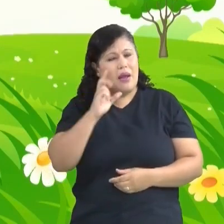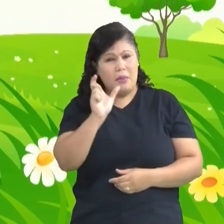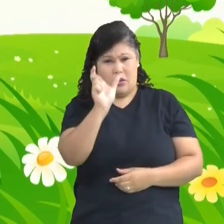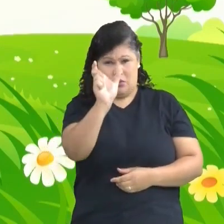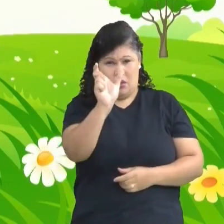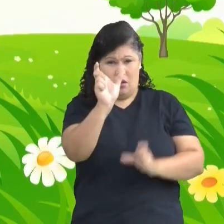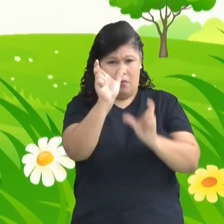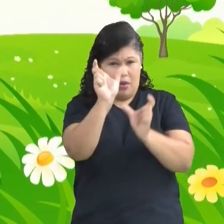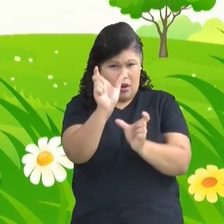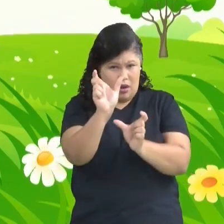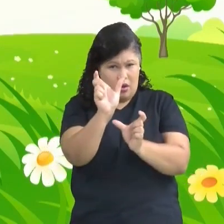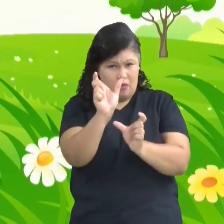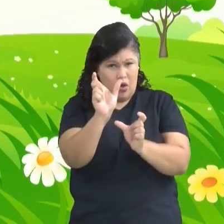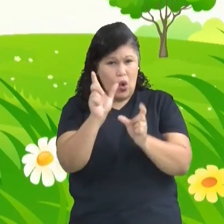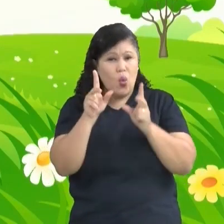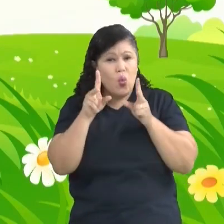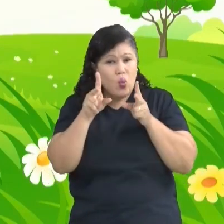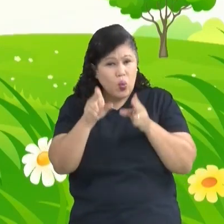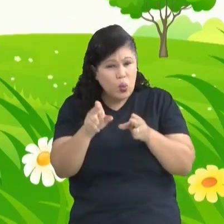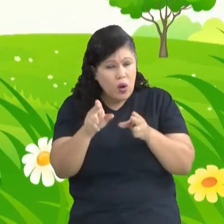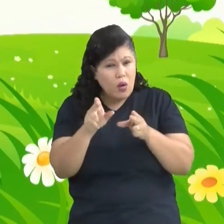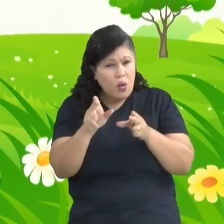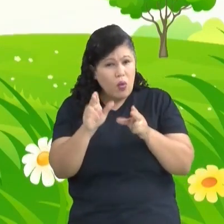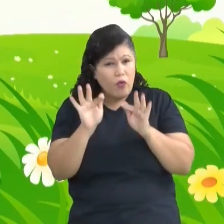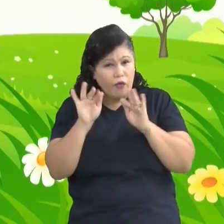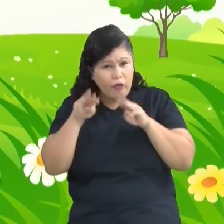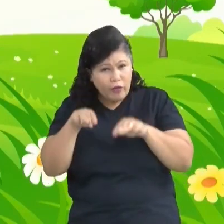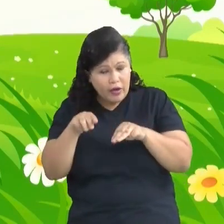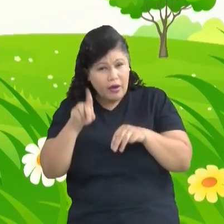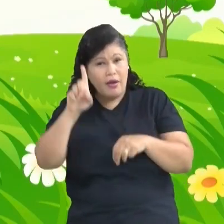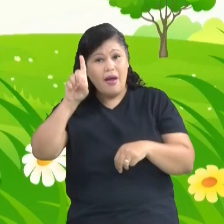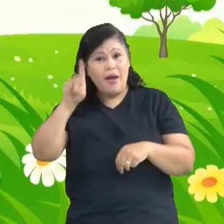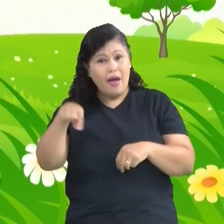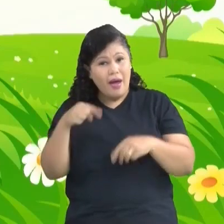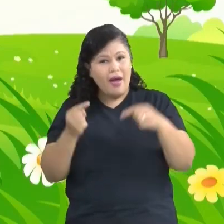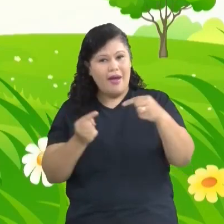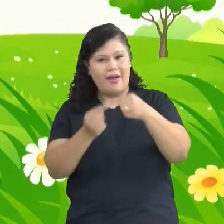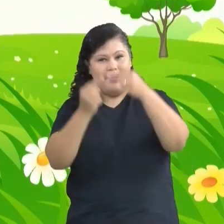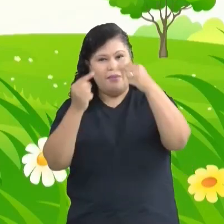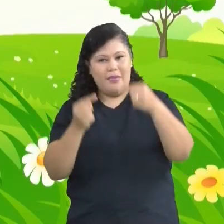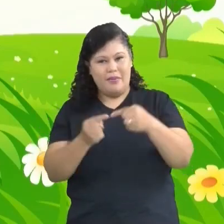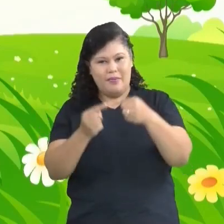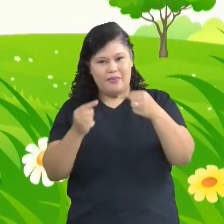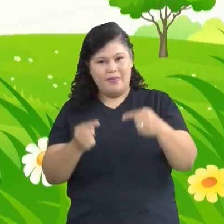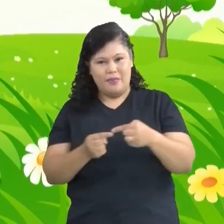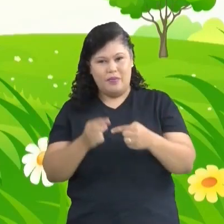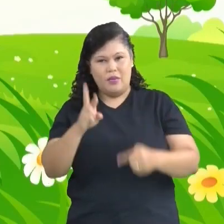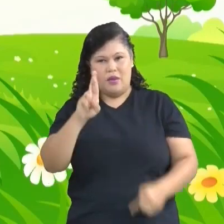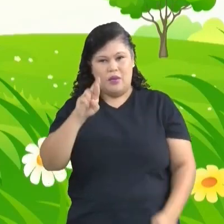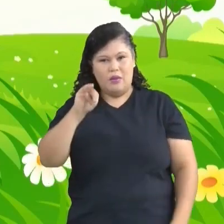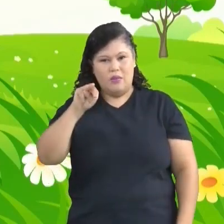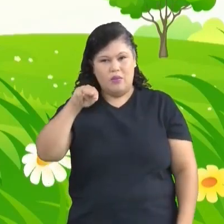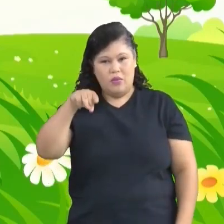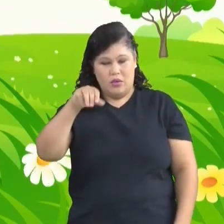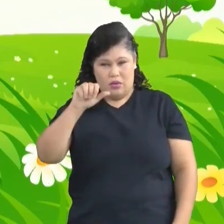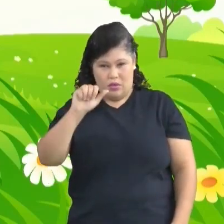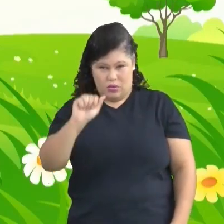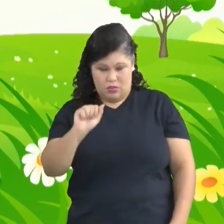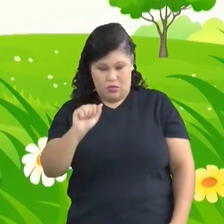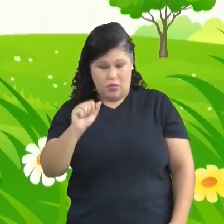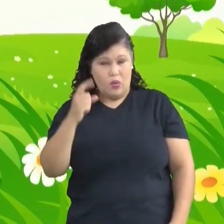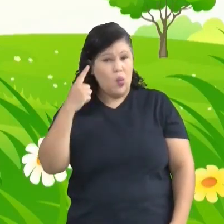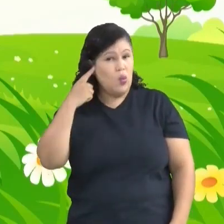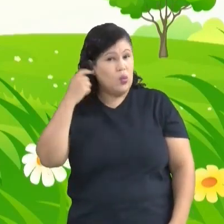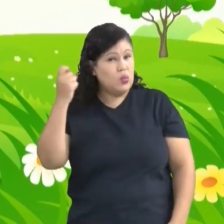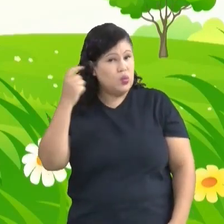quê? Uma rima. A rima são os sonzinhos finais de cada palavrinha que tem